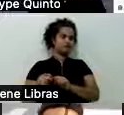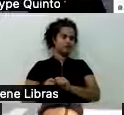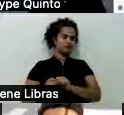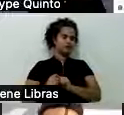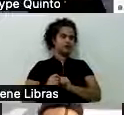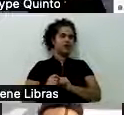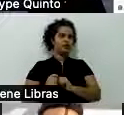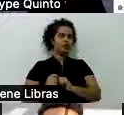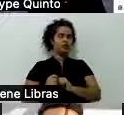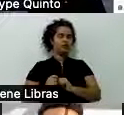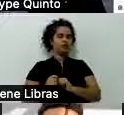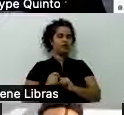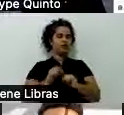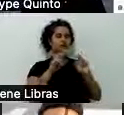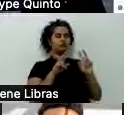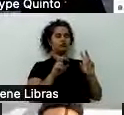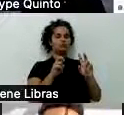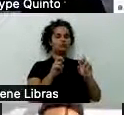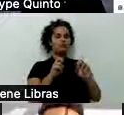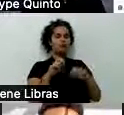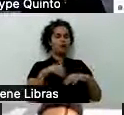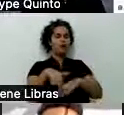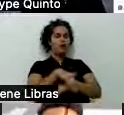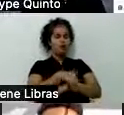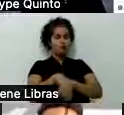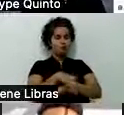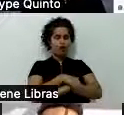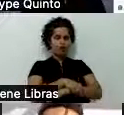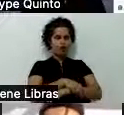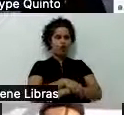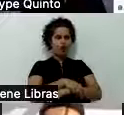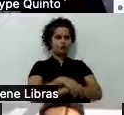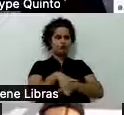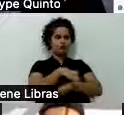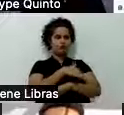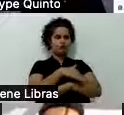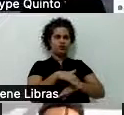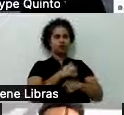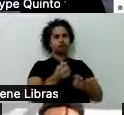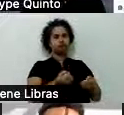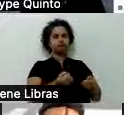tratavam da questão do fechamento de ruas para o fluxo de veículos motorizados.